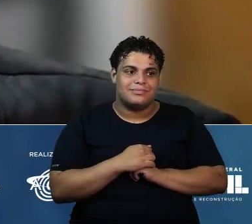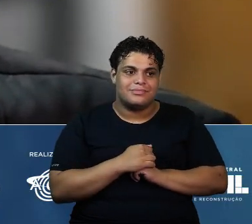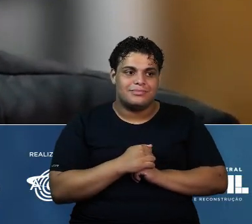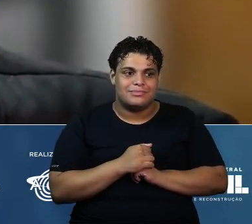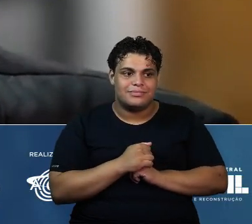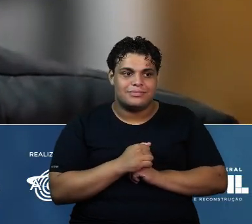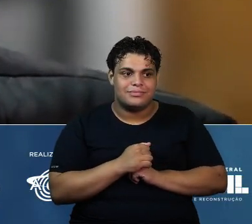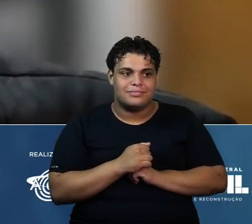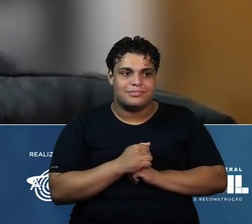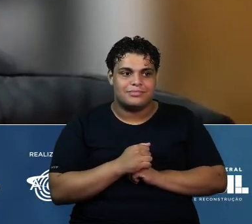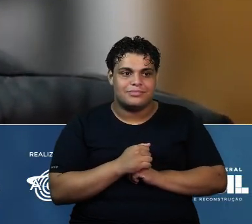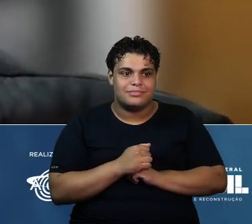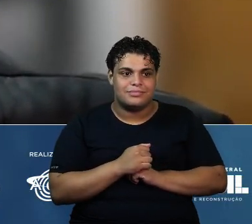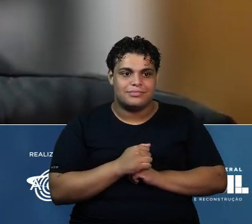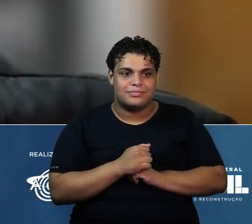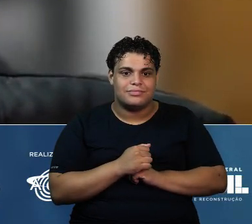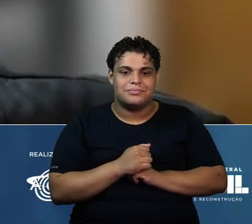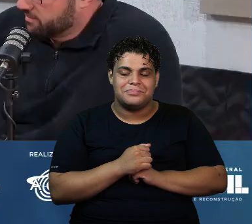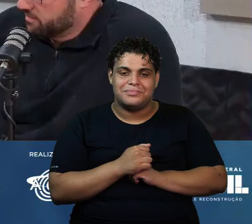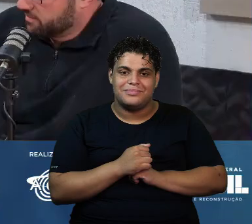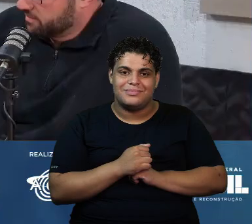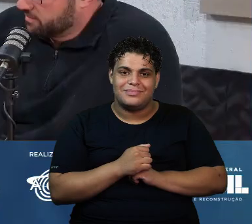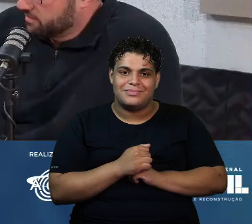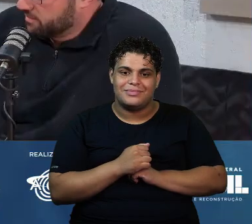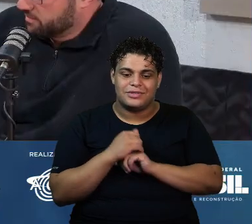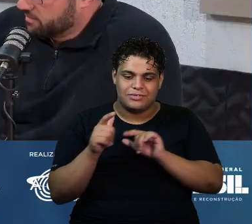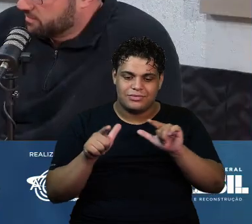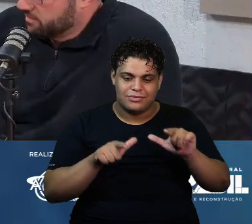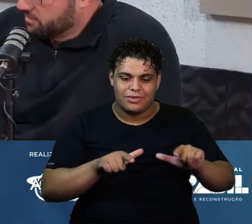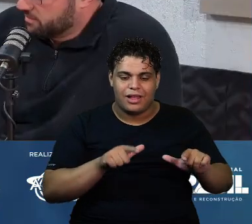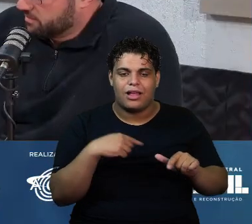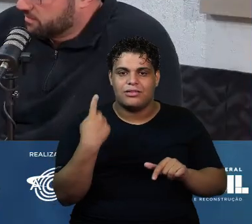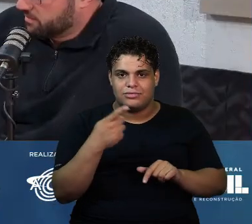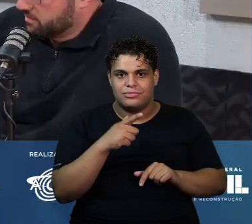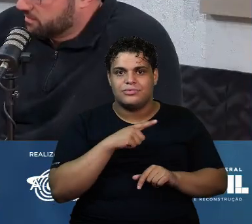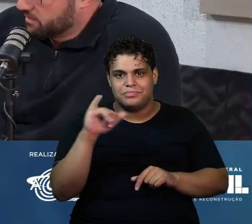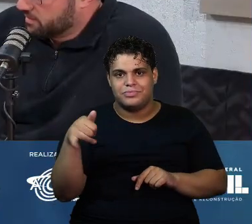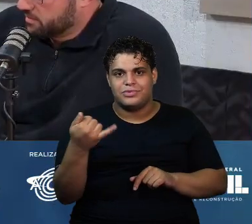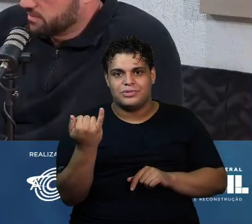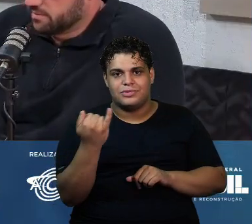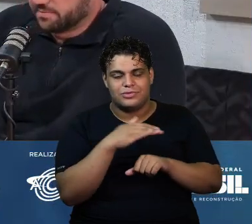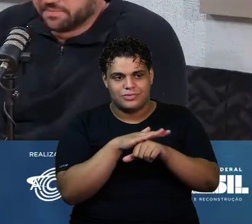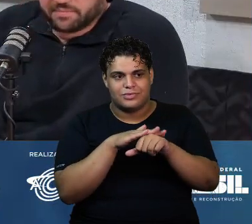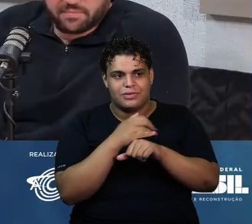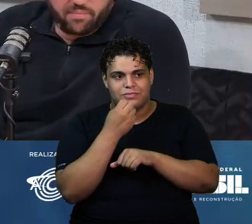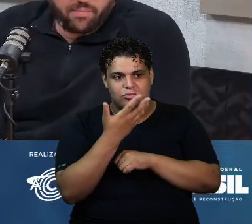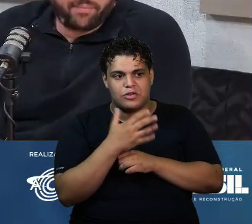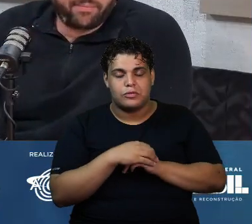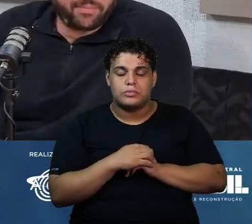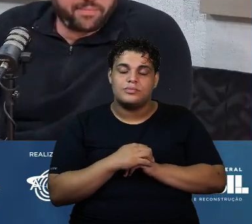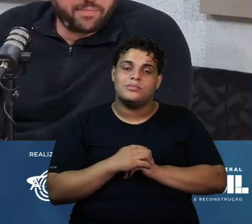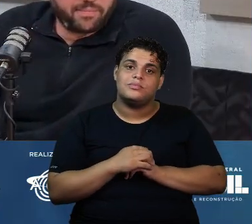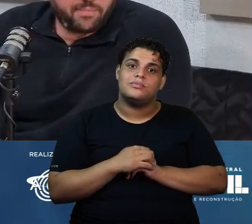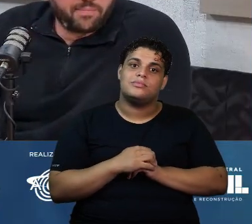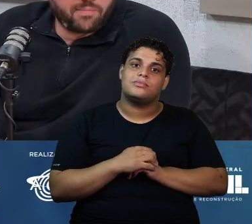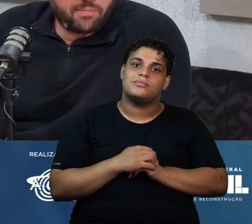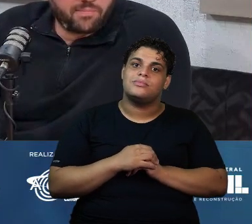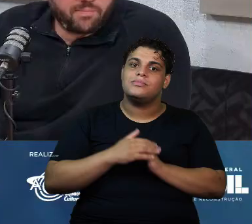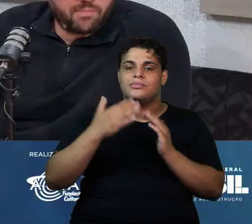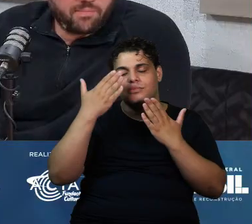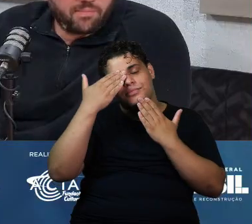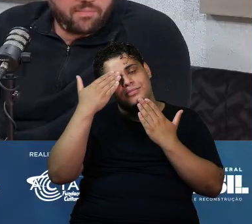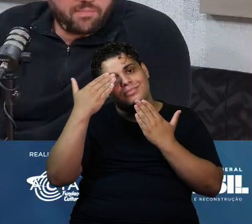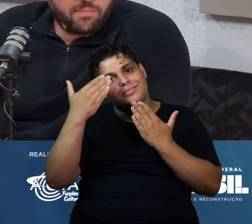e, felizmente, é um espaço muito bacana que a gente está tendo aqui a oportunidade de conversar. E assim, a gente quer também agradecer,